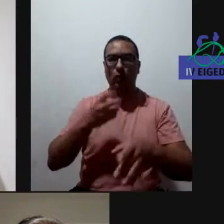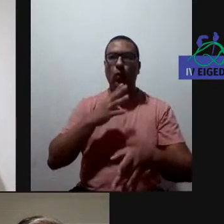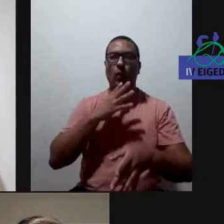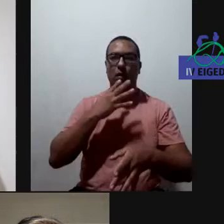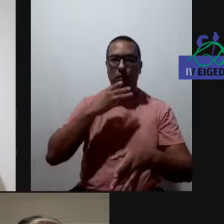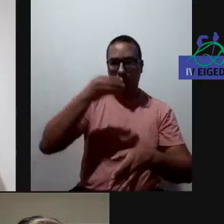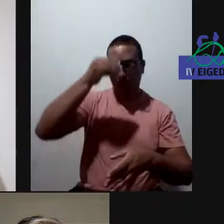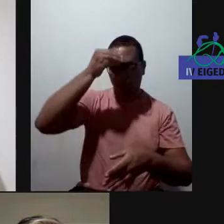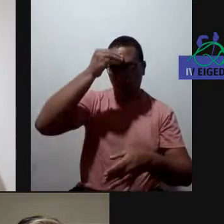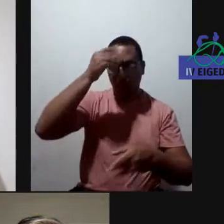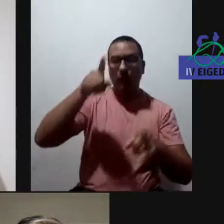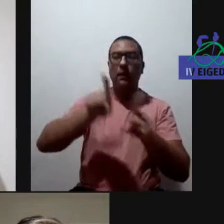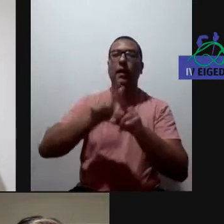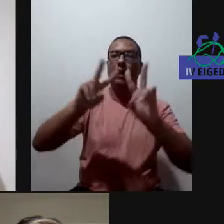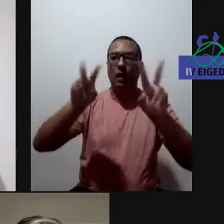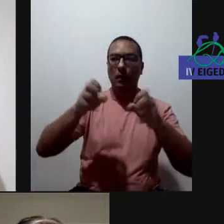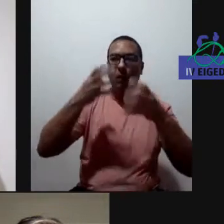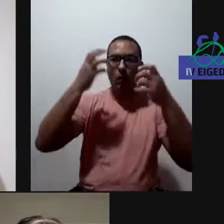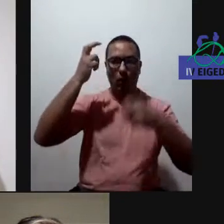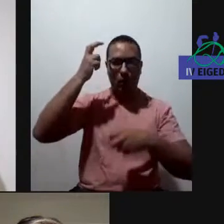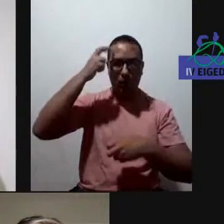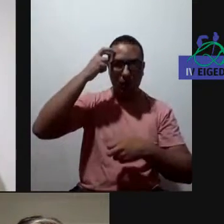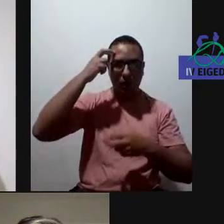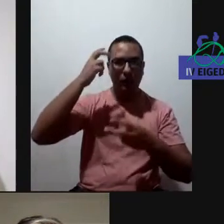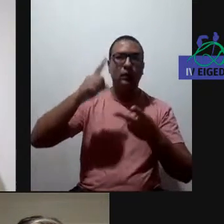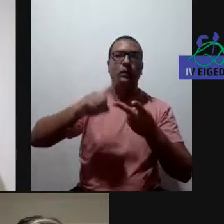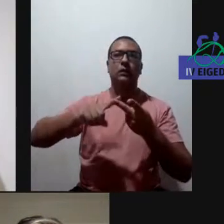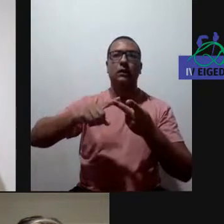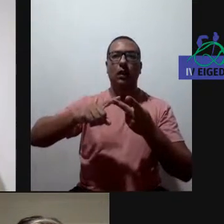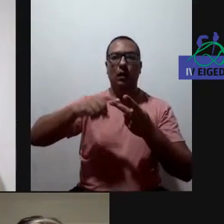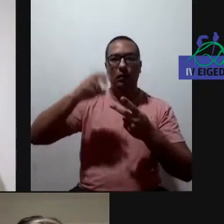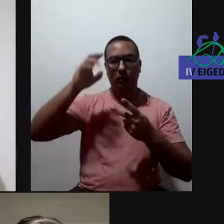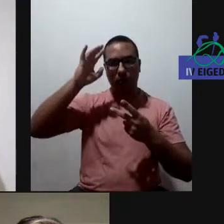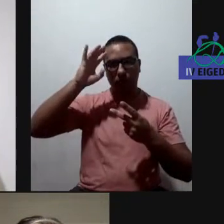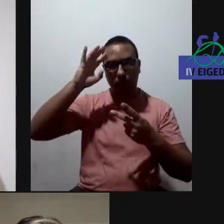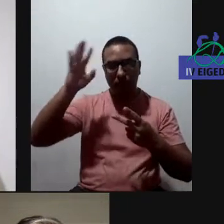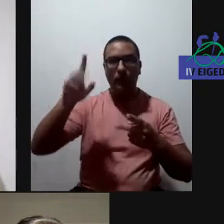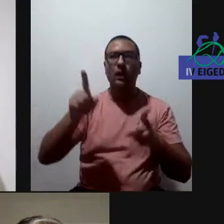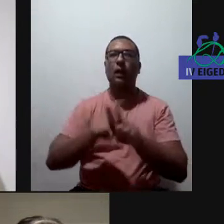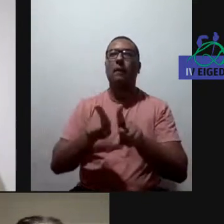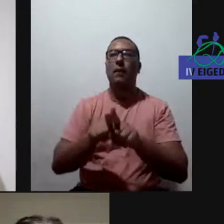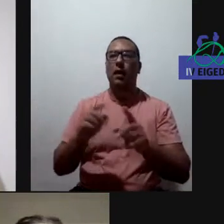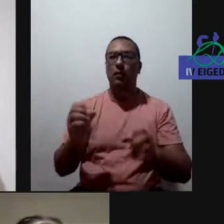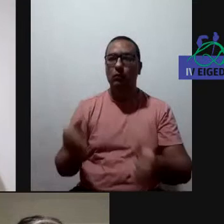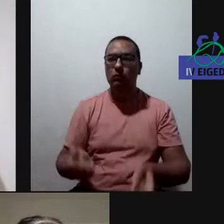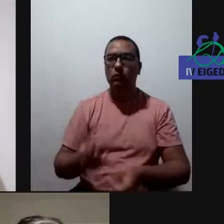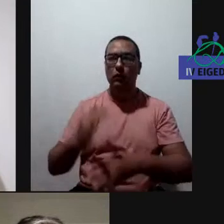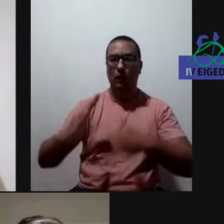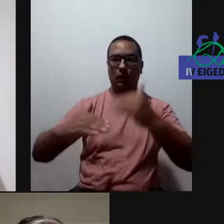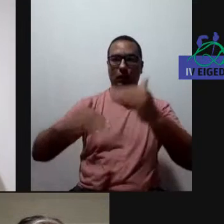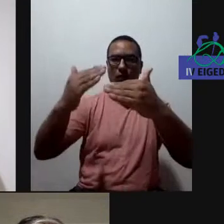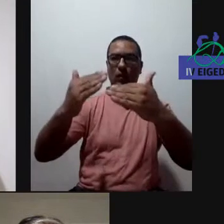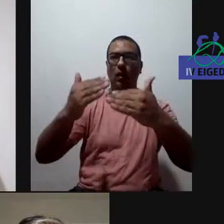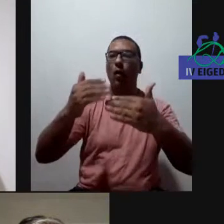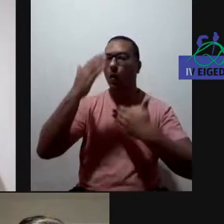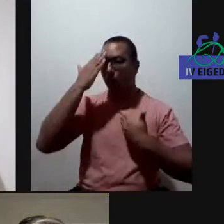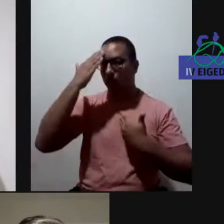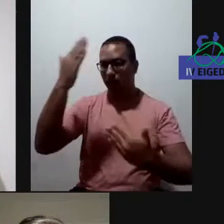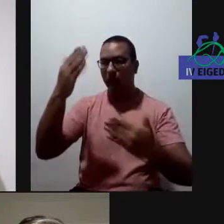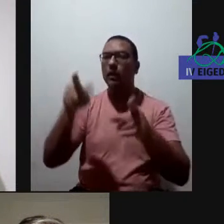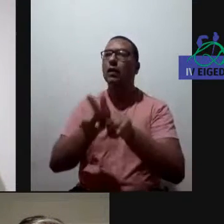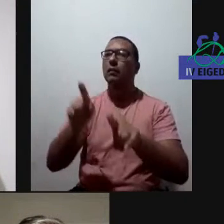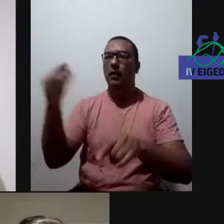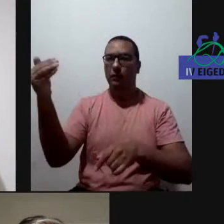de cognição, gestão do conhecimento e inovação. Muito obrigado também pela sua presença, professor